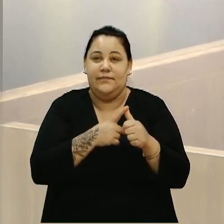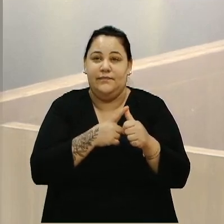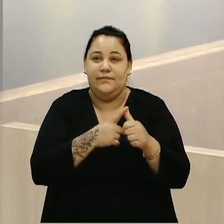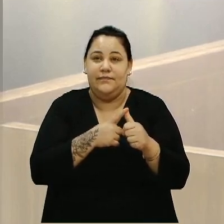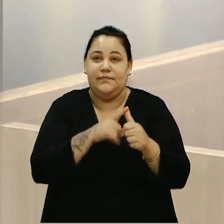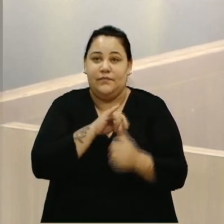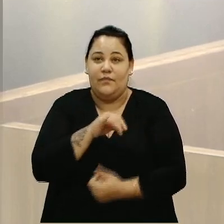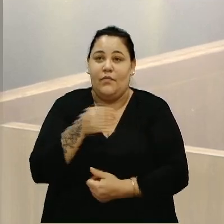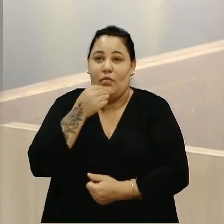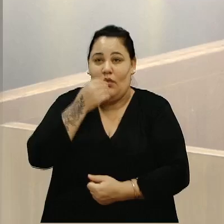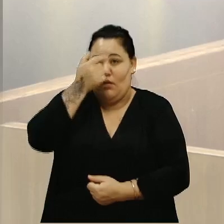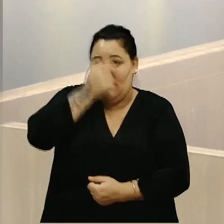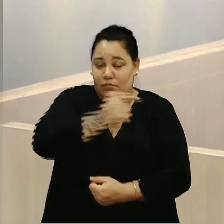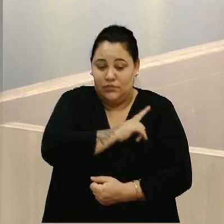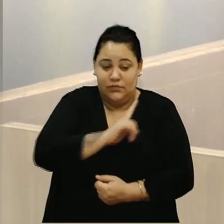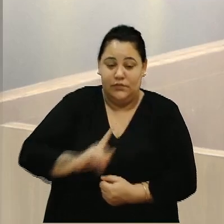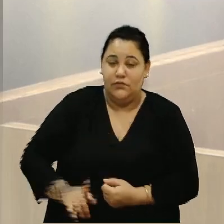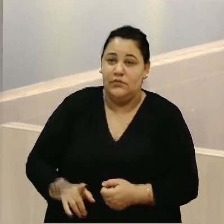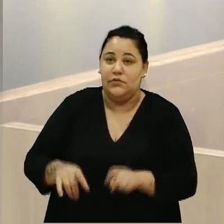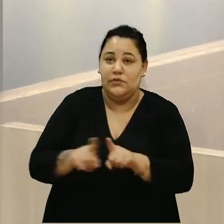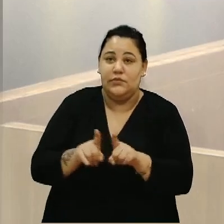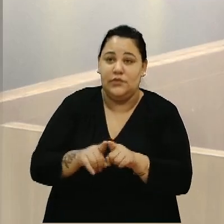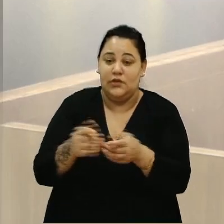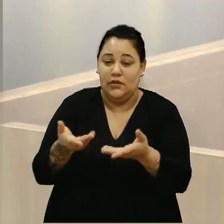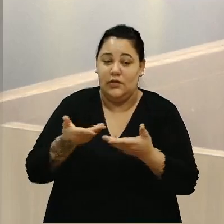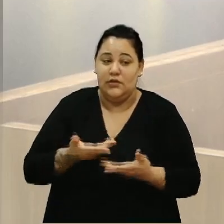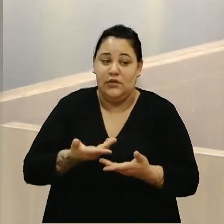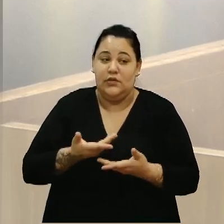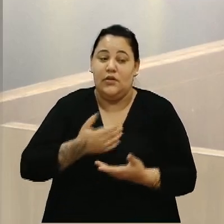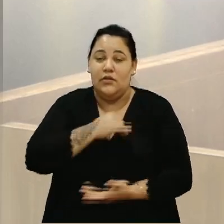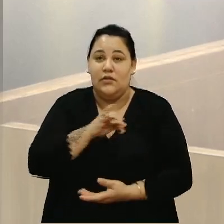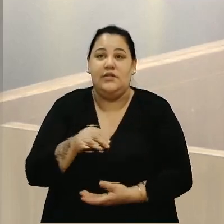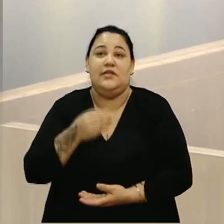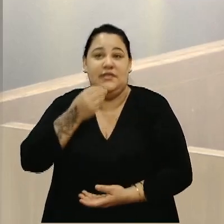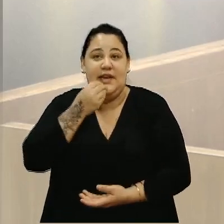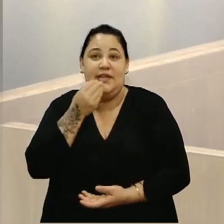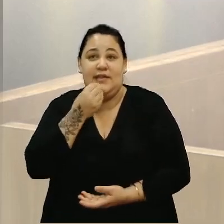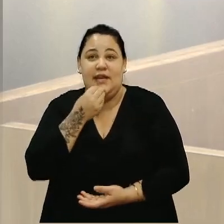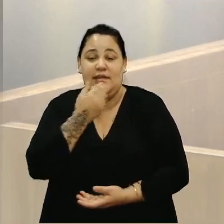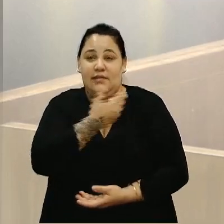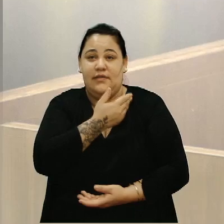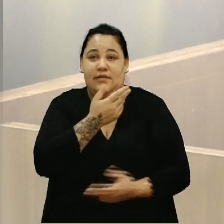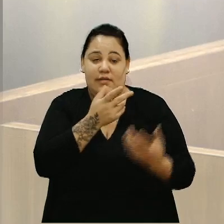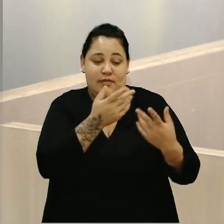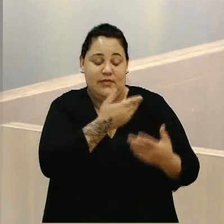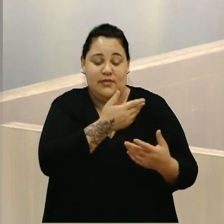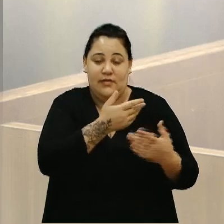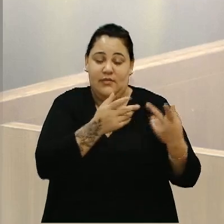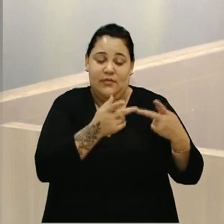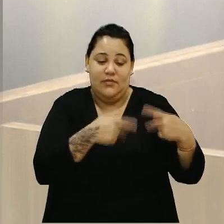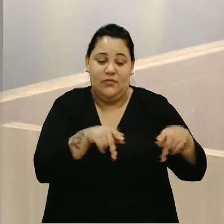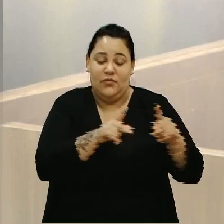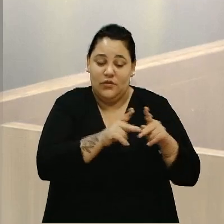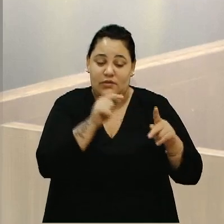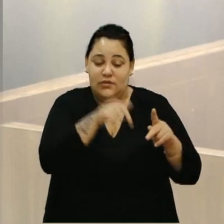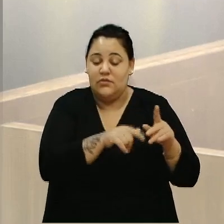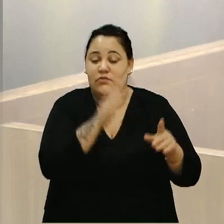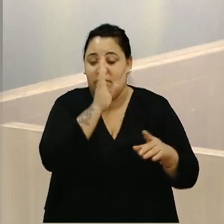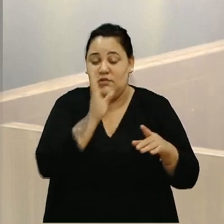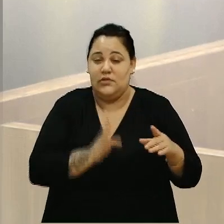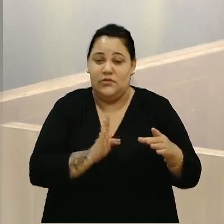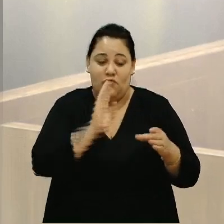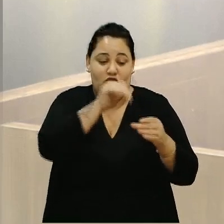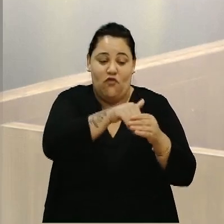que um governo que dá a possibilidade da população do Brasil votar